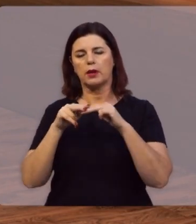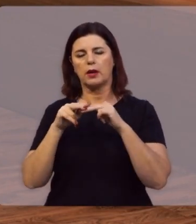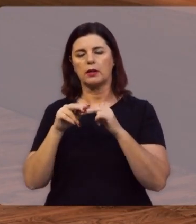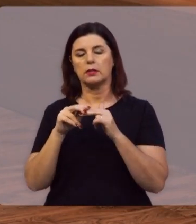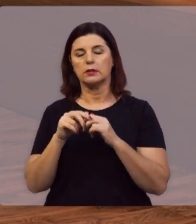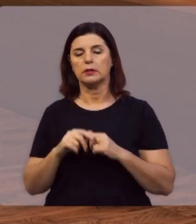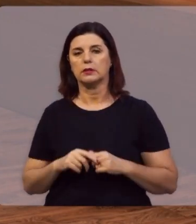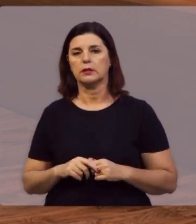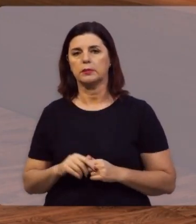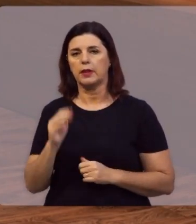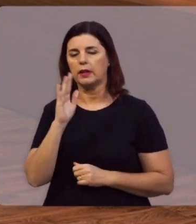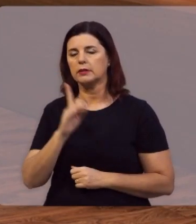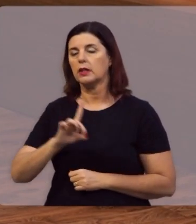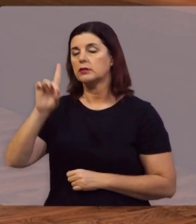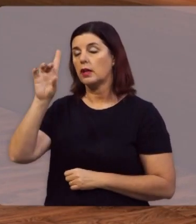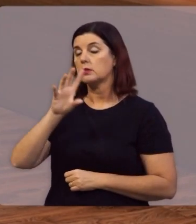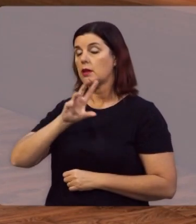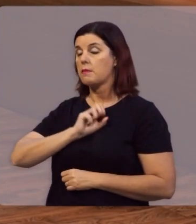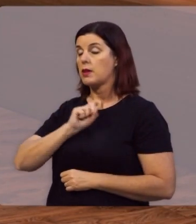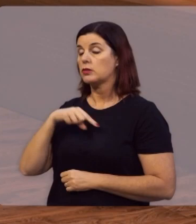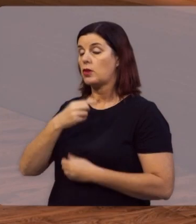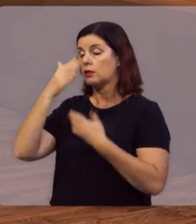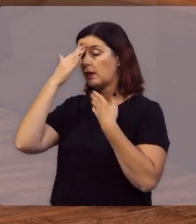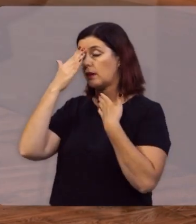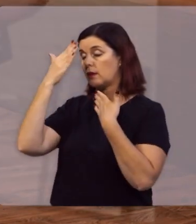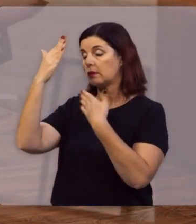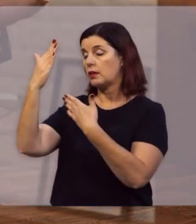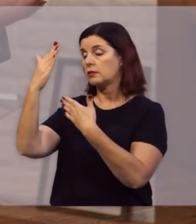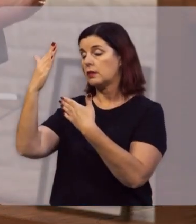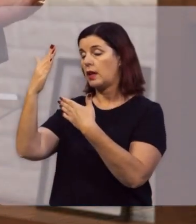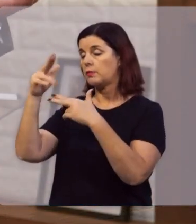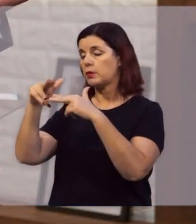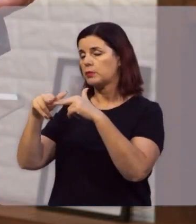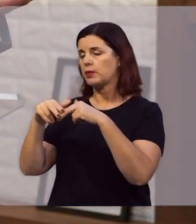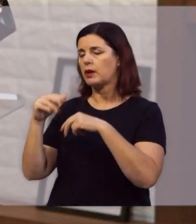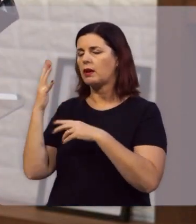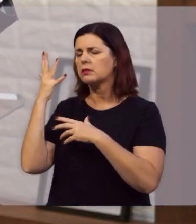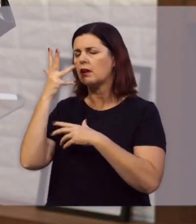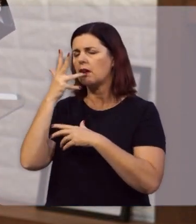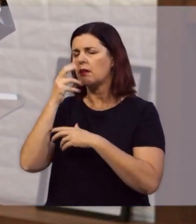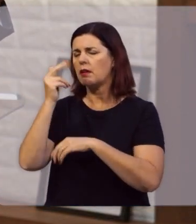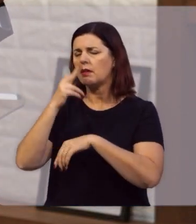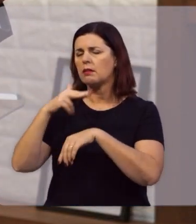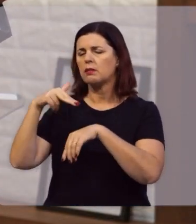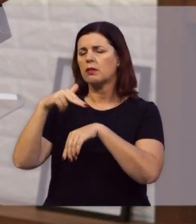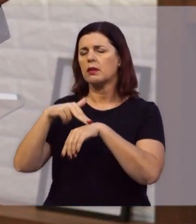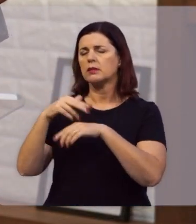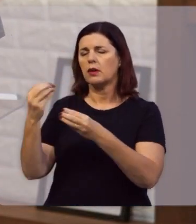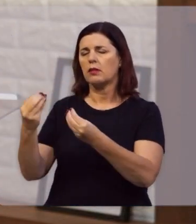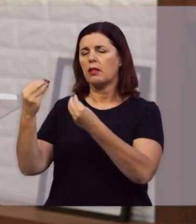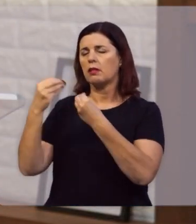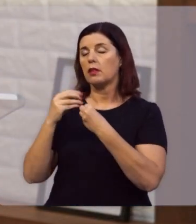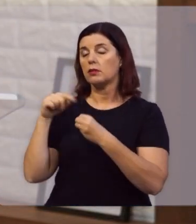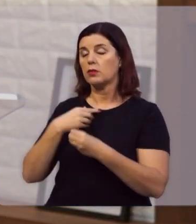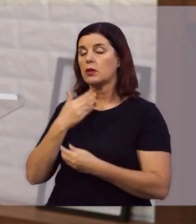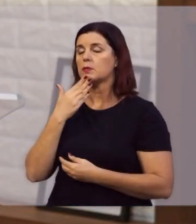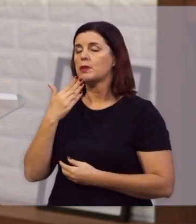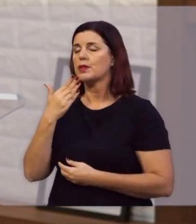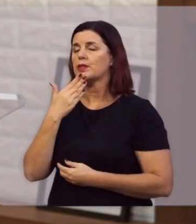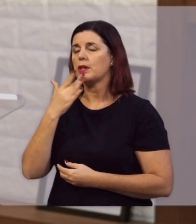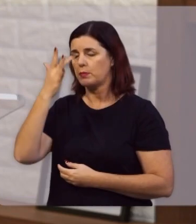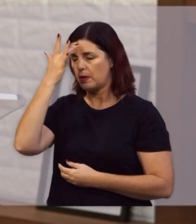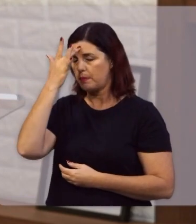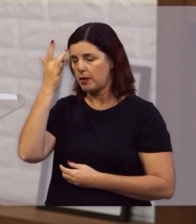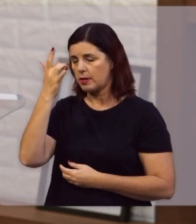neste momento Deus amado nós te agradecemos pela linda e rica nação que nos deste e nós Te pedimos